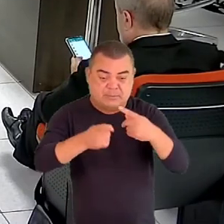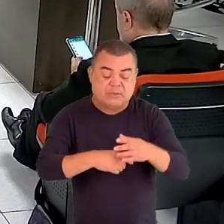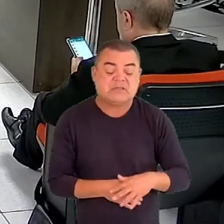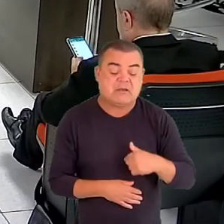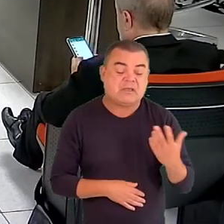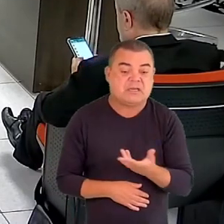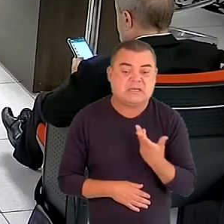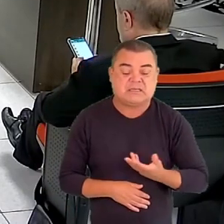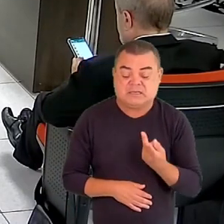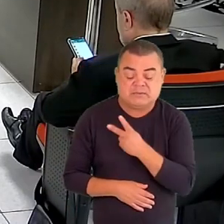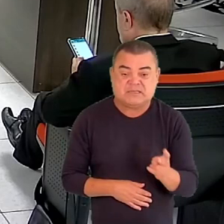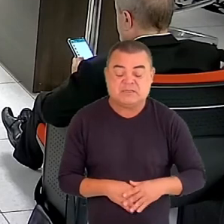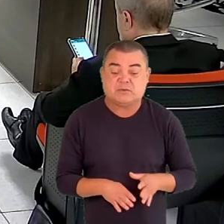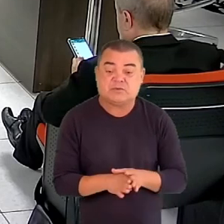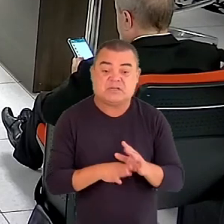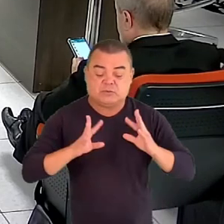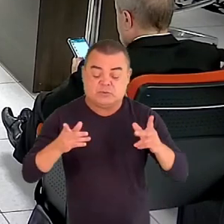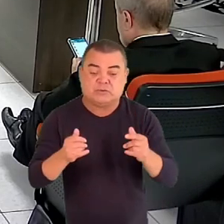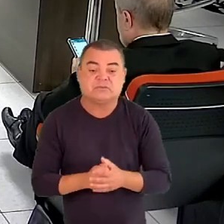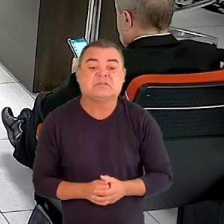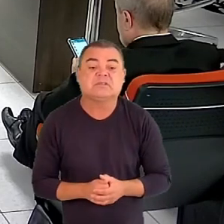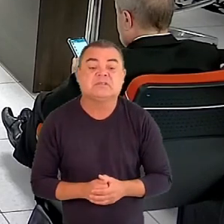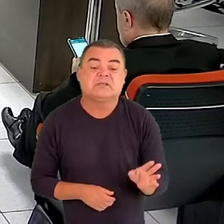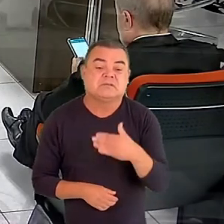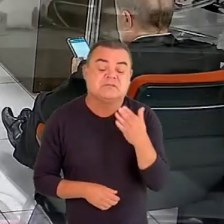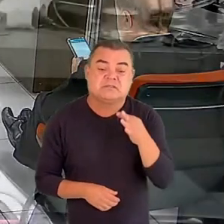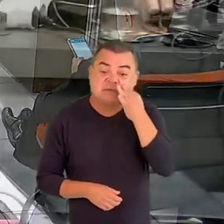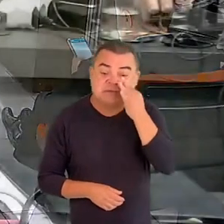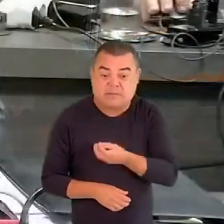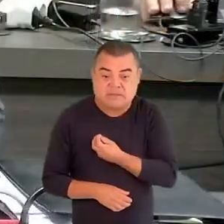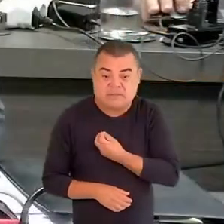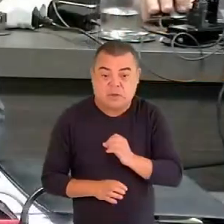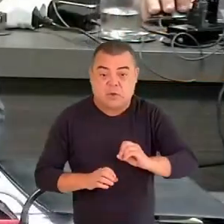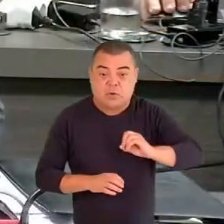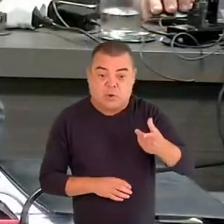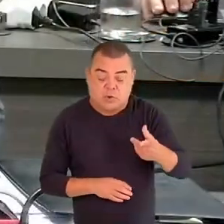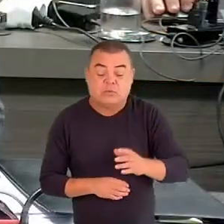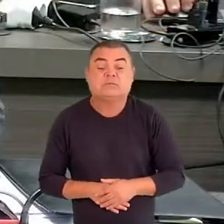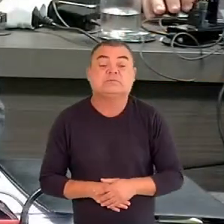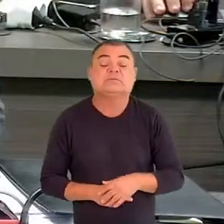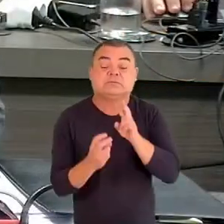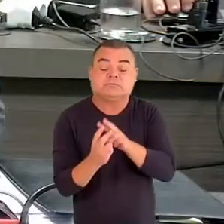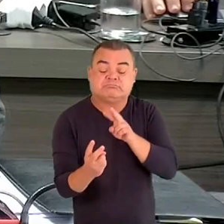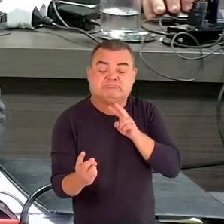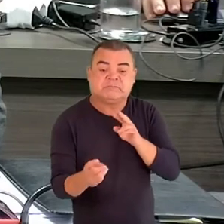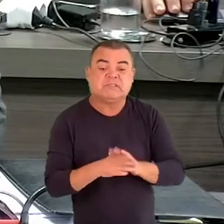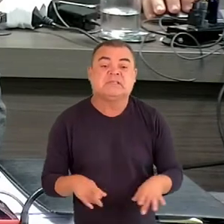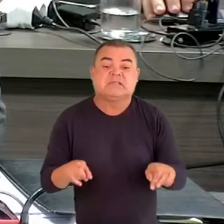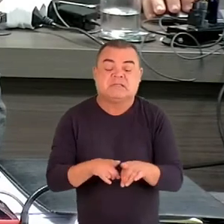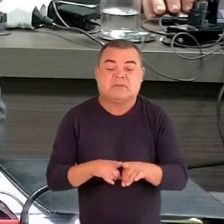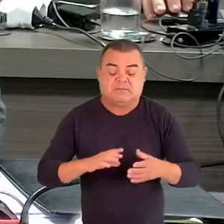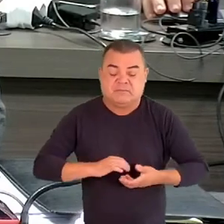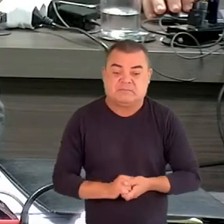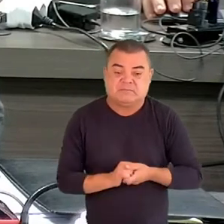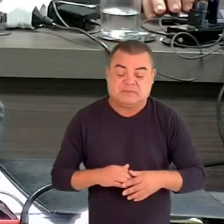aqui, presidente, conselheiros, todos que nos assistem presencialmente ou videoconferência, também parabenizar